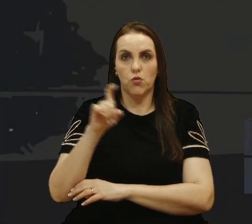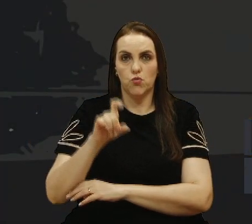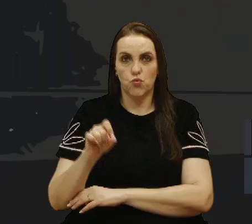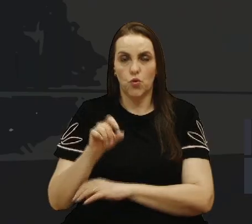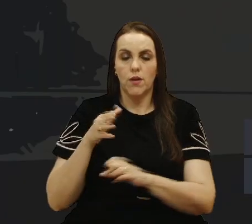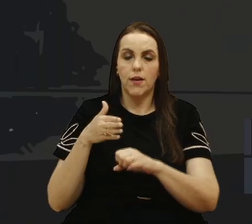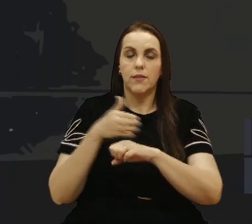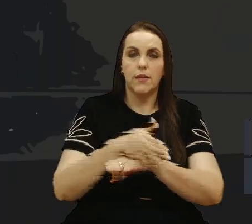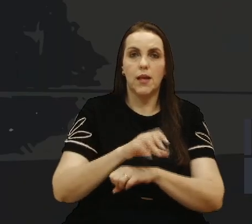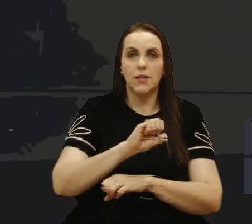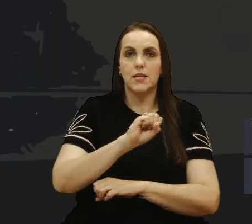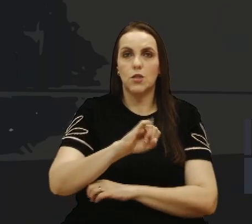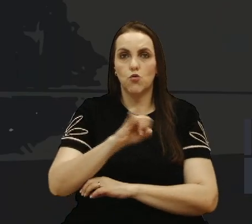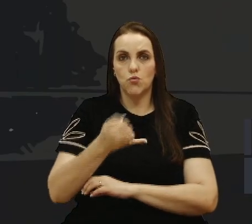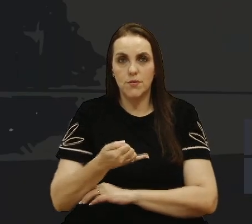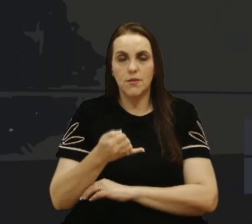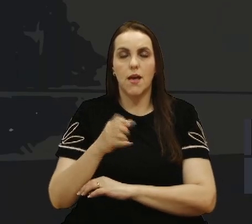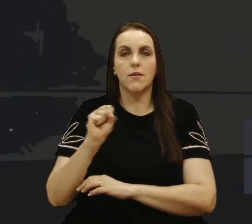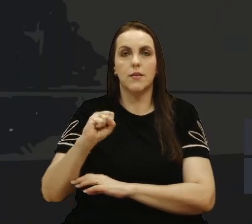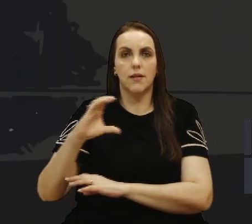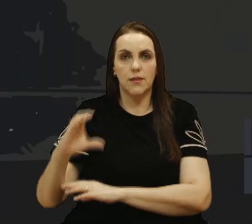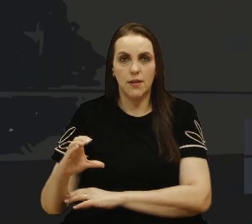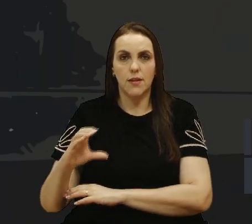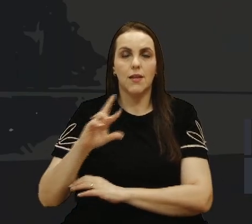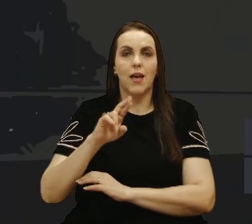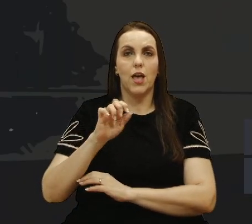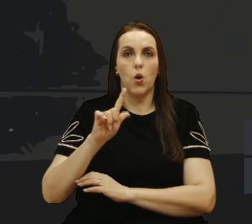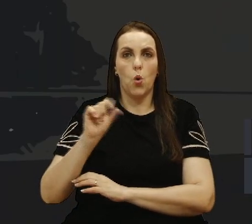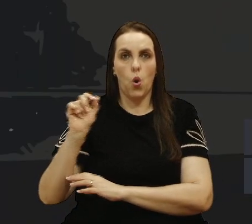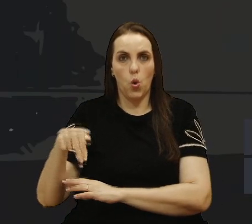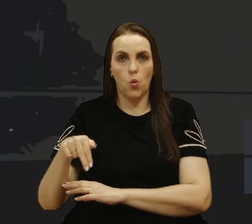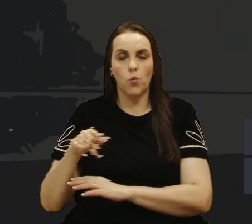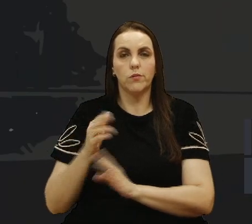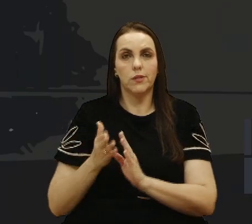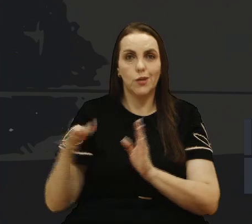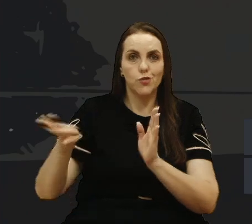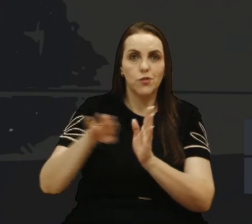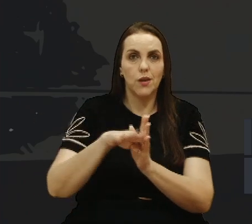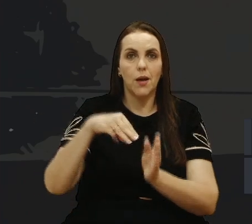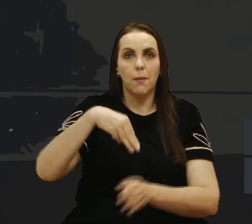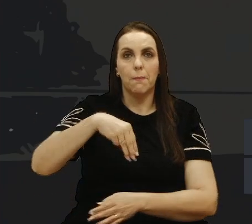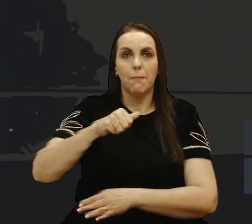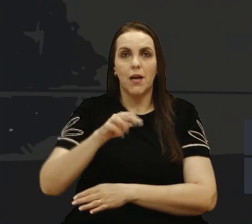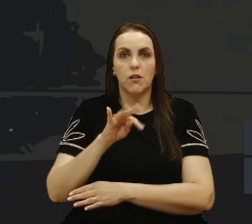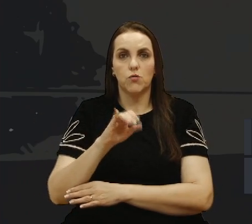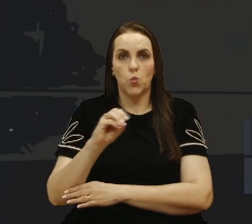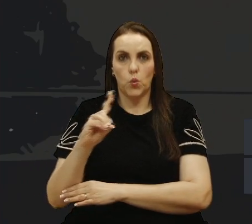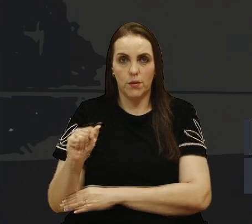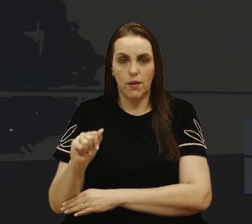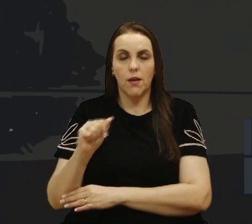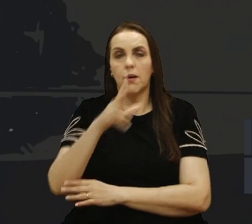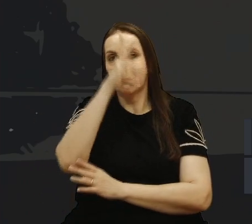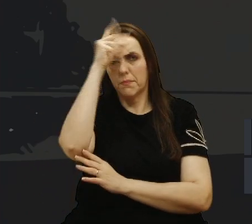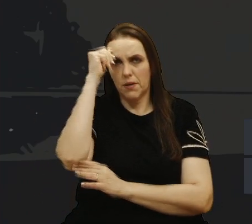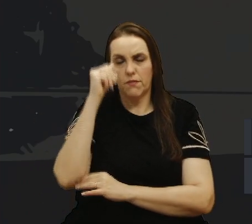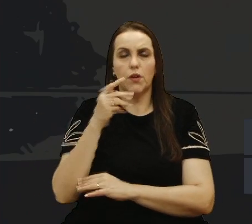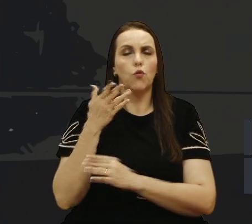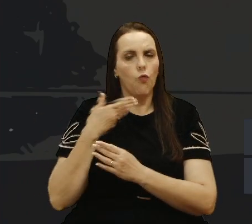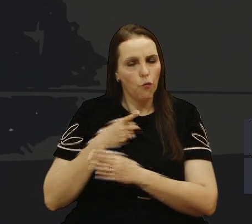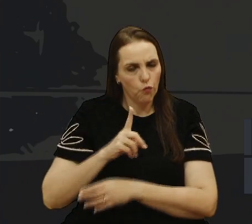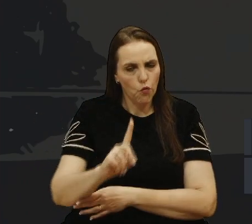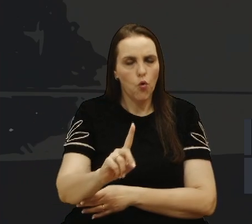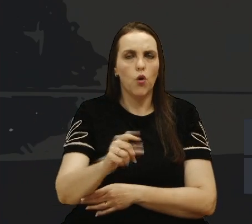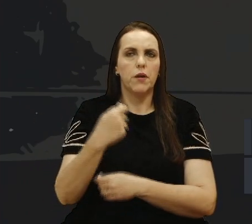parte do Santa Catarina, a Reolon, até desembocar lá no Matioda. O prefeito foi lá naquele período, disse que precisaria fazer uma questão